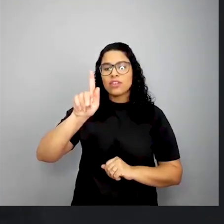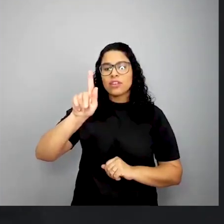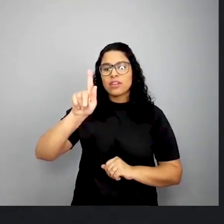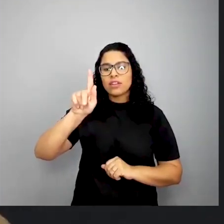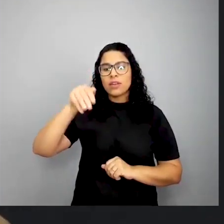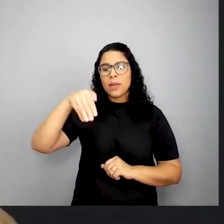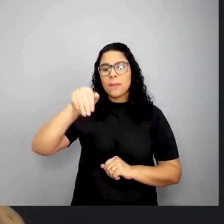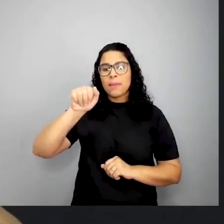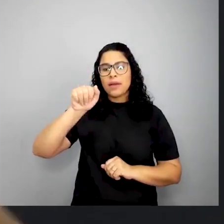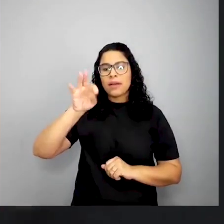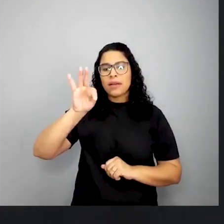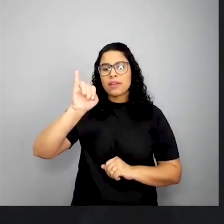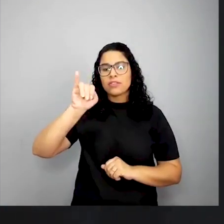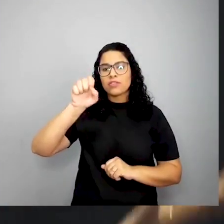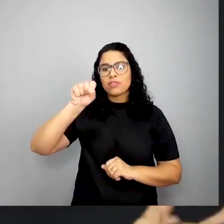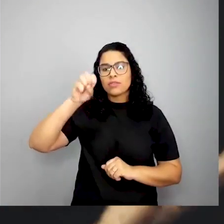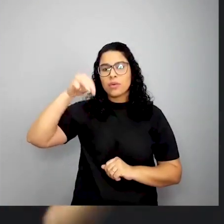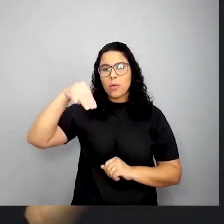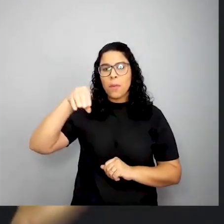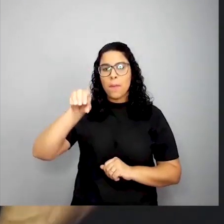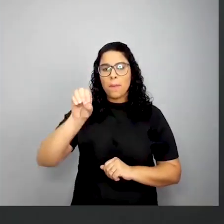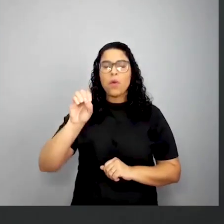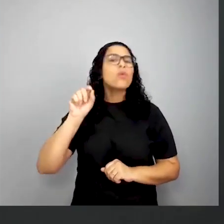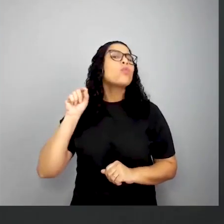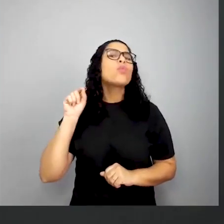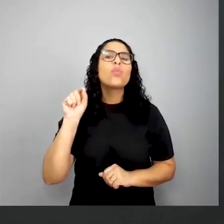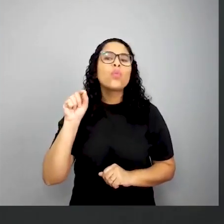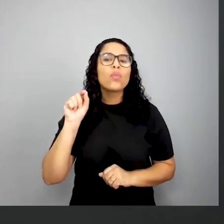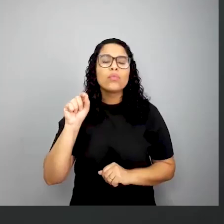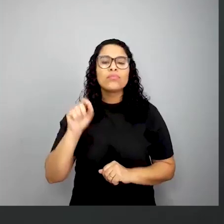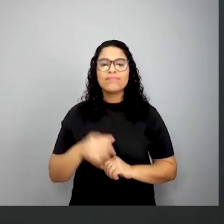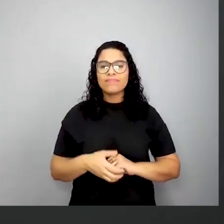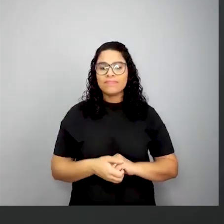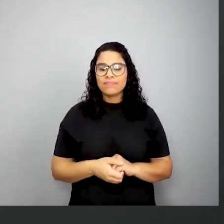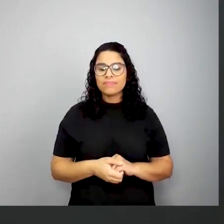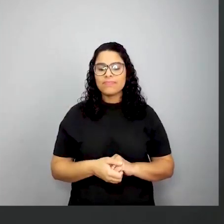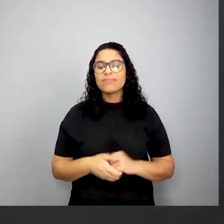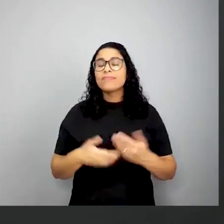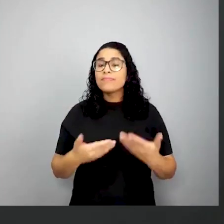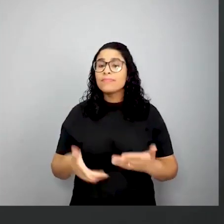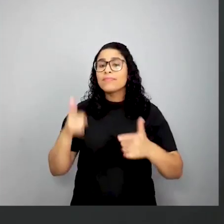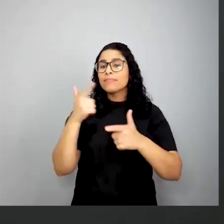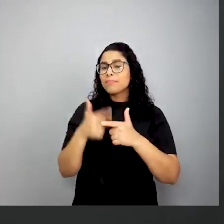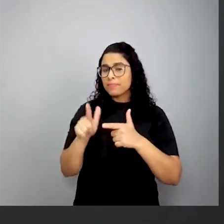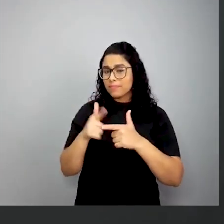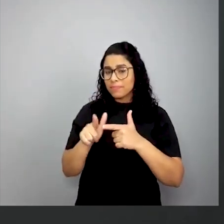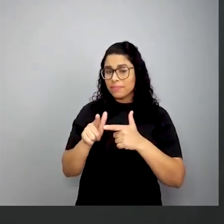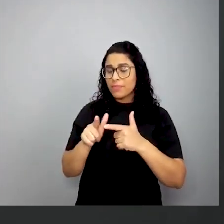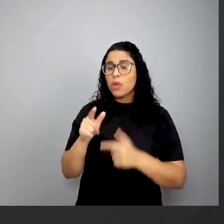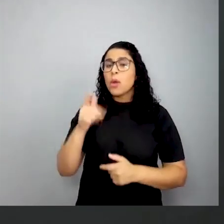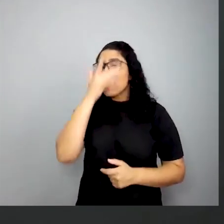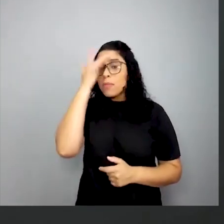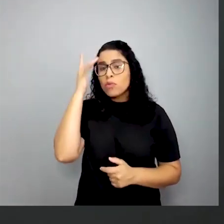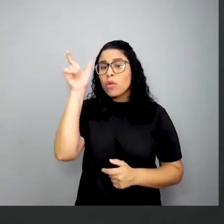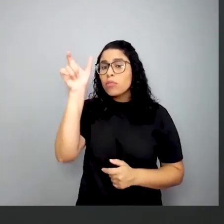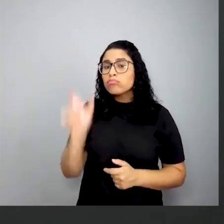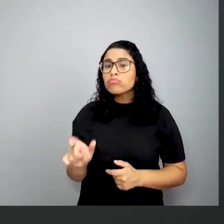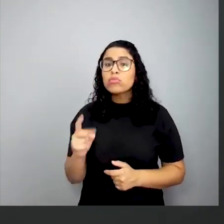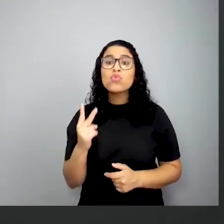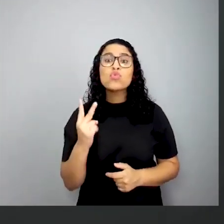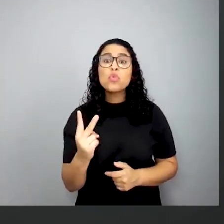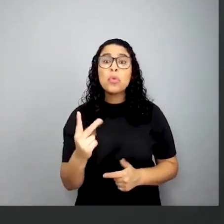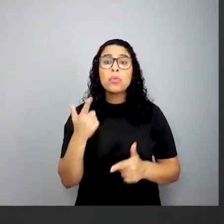Você tem astigmatismo? Tem pessoas que têm a triste situação de até ter dois problemas ao mesmo tempo. Ele